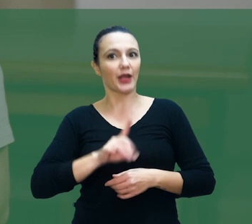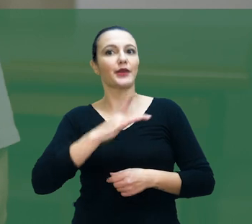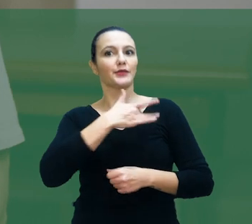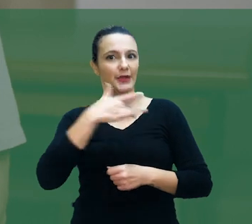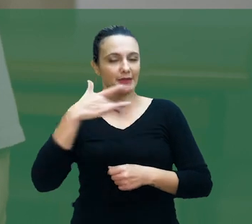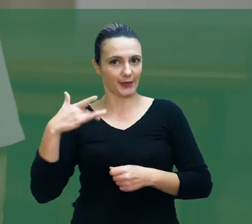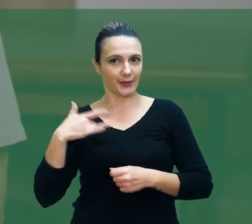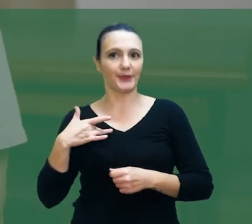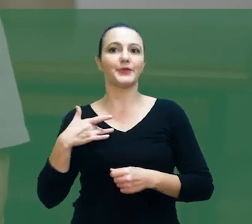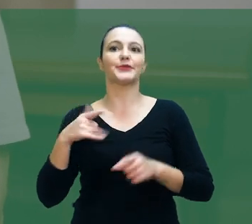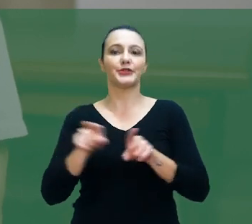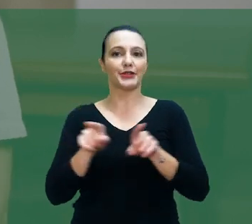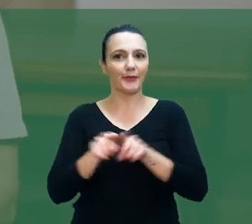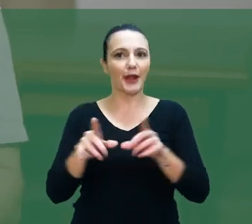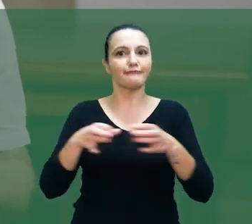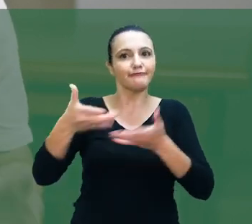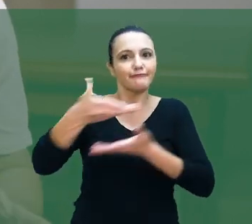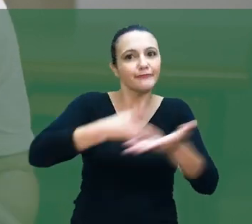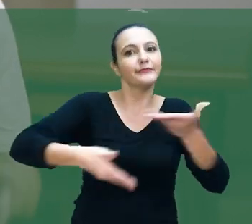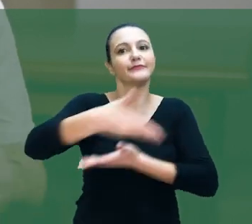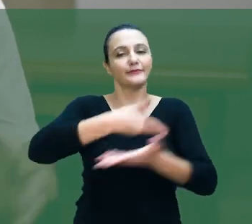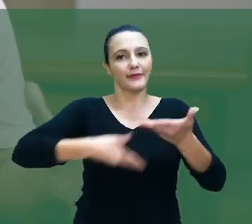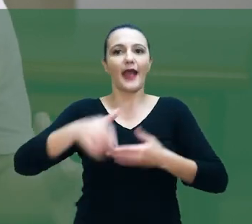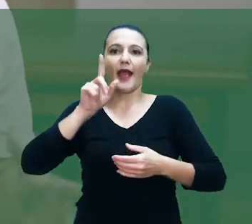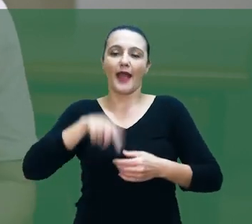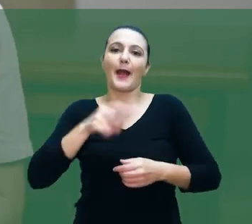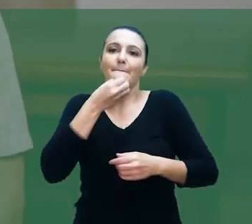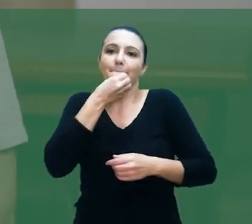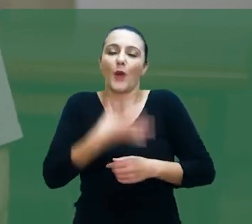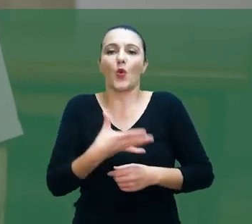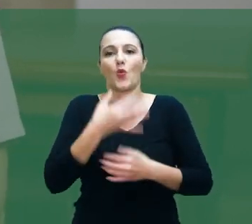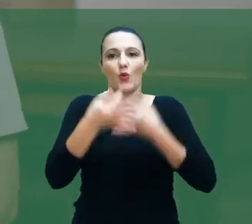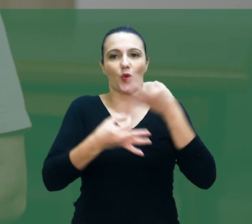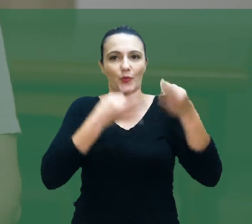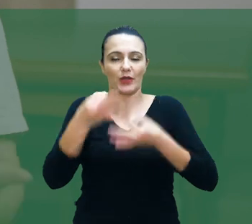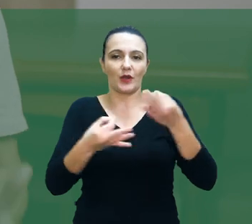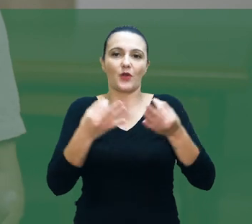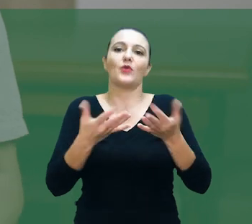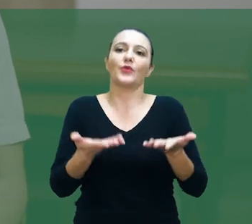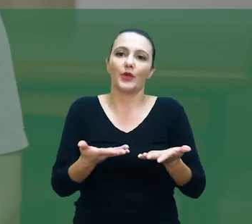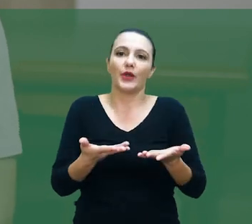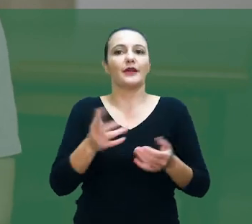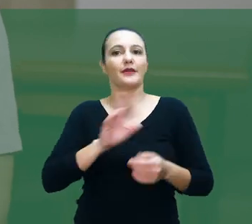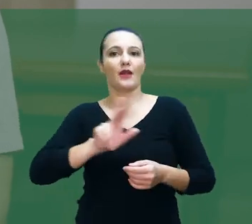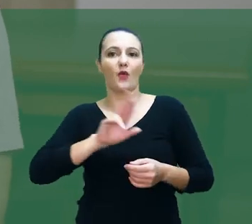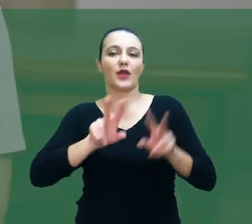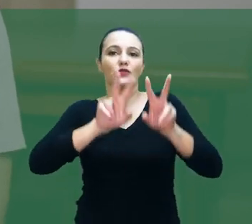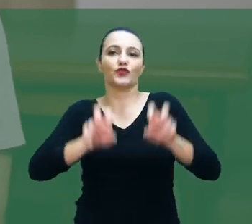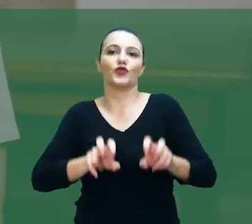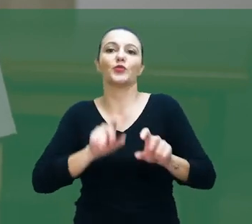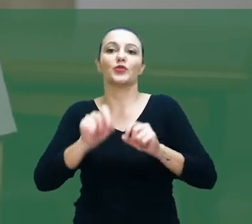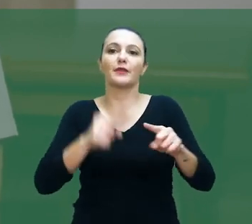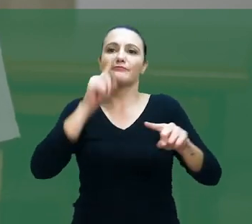como a coletividade. Então, acho que esses seriam bons argumentos, né, para a gente falar que não se trata de censura, que se